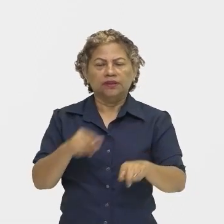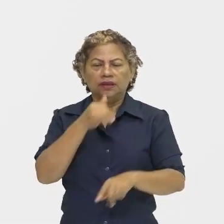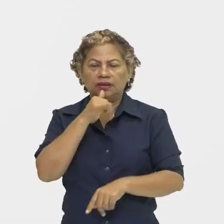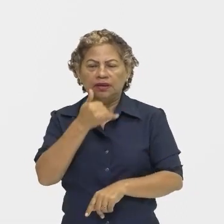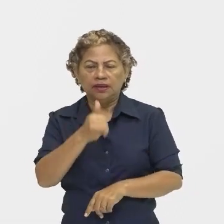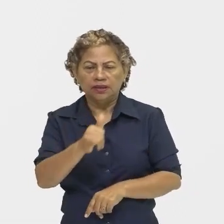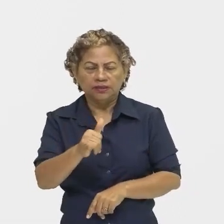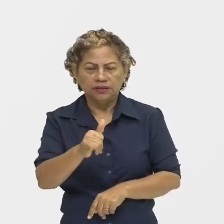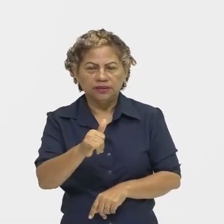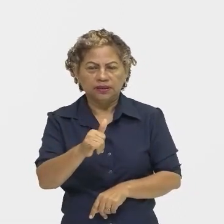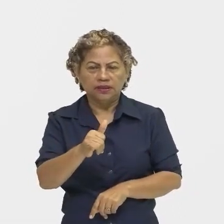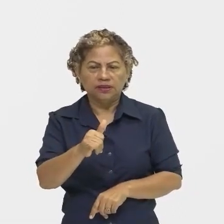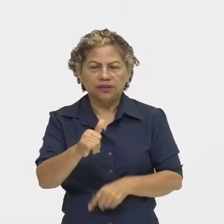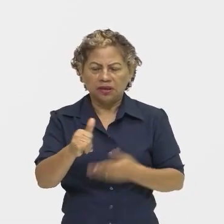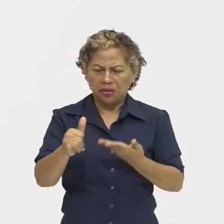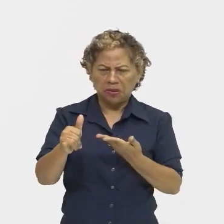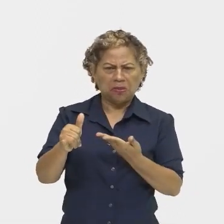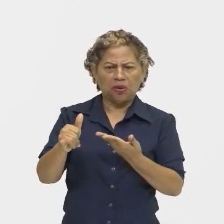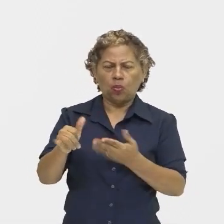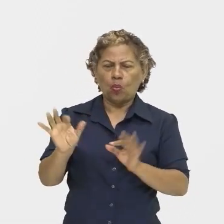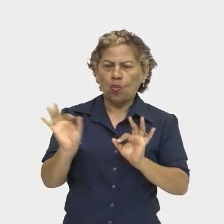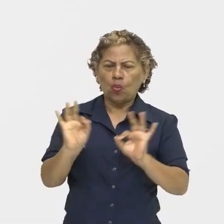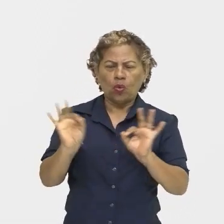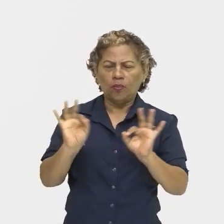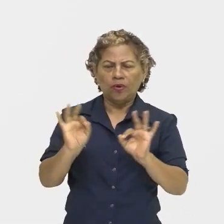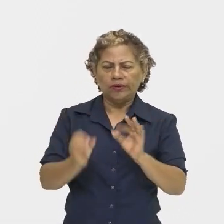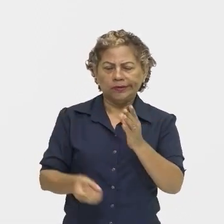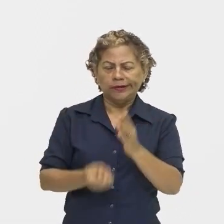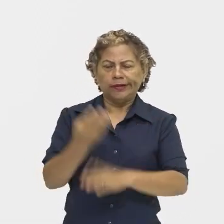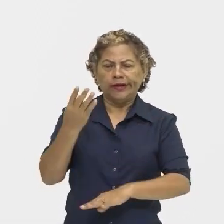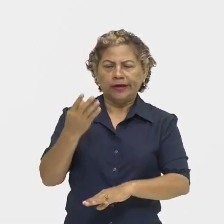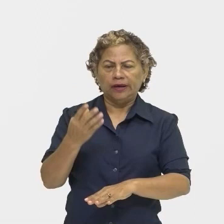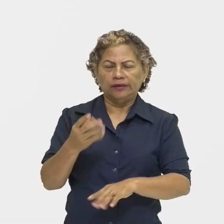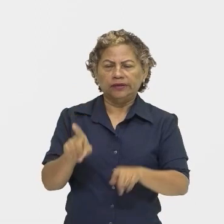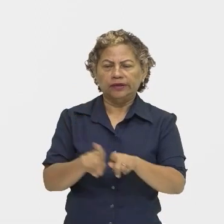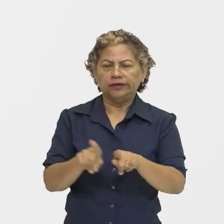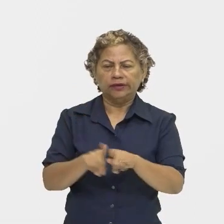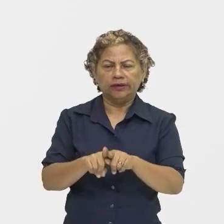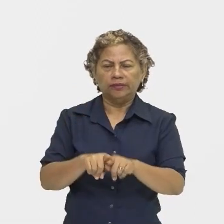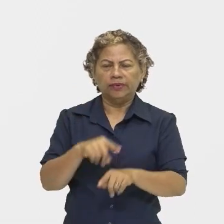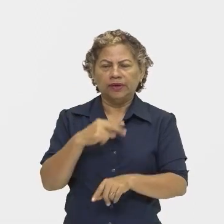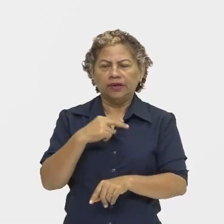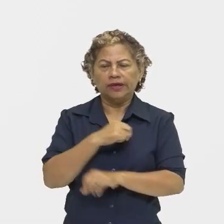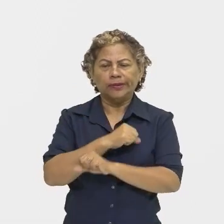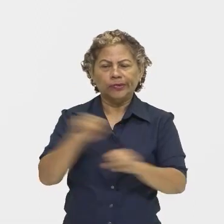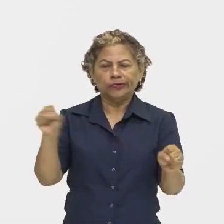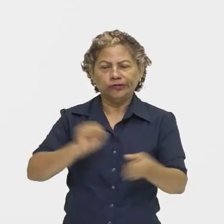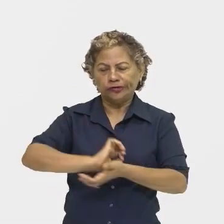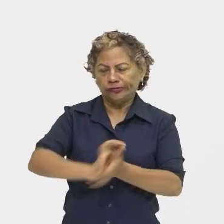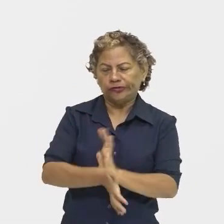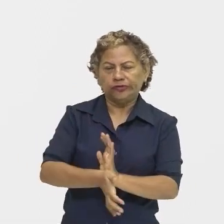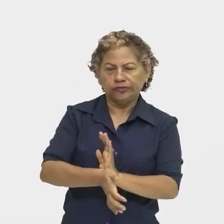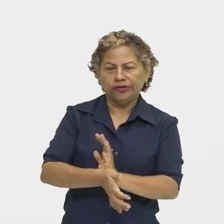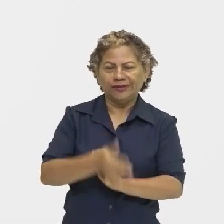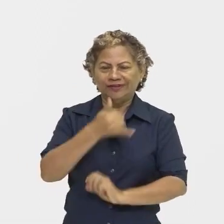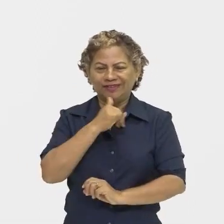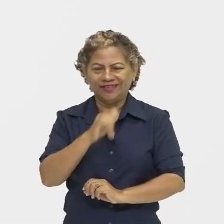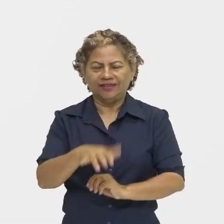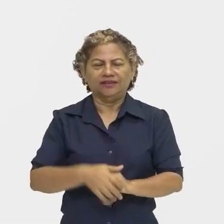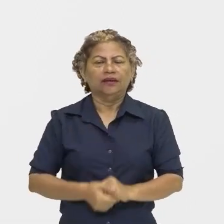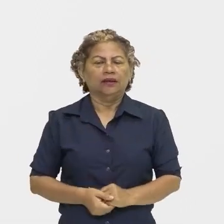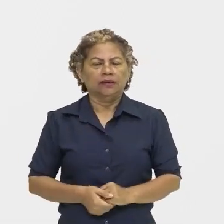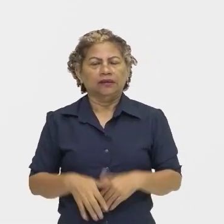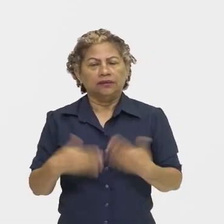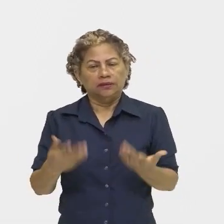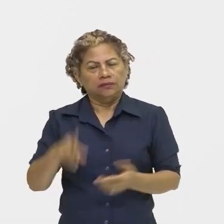não pode ser criada e nem destruída. Toda vez que falarmos aí de conservação de energia, eu tenho que